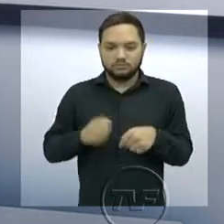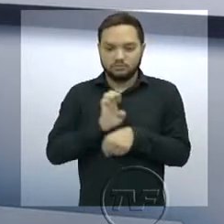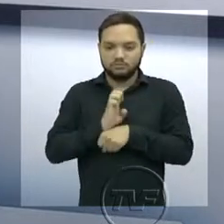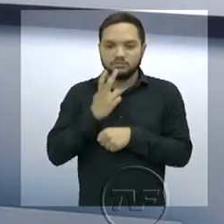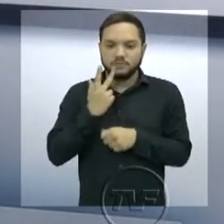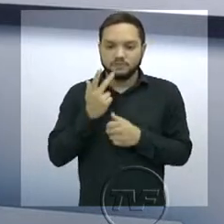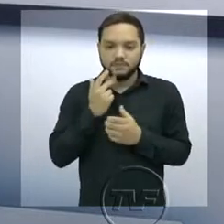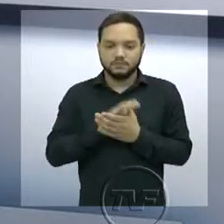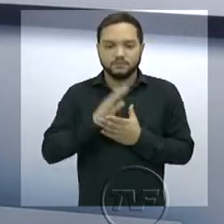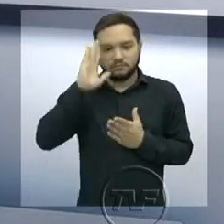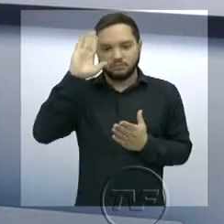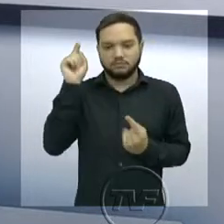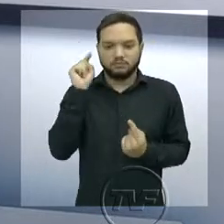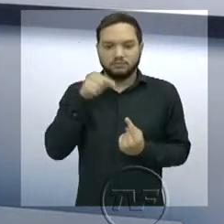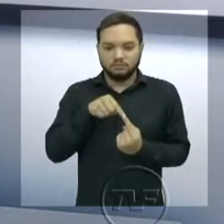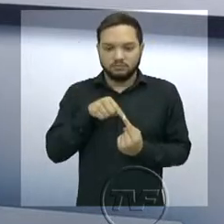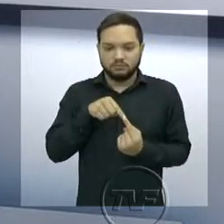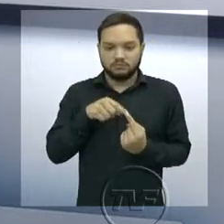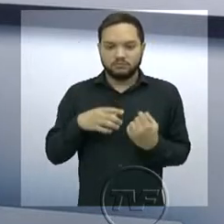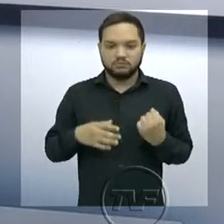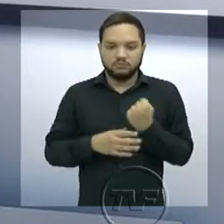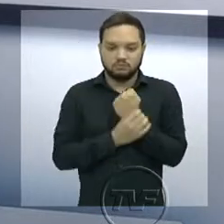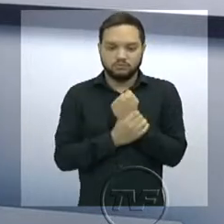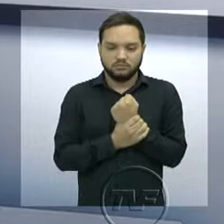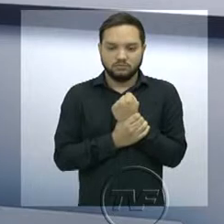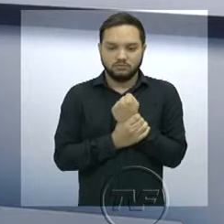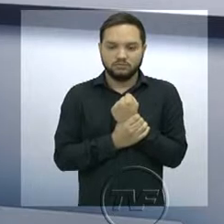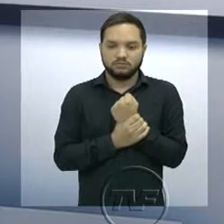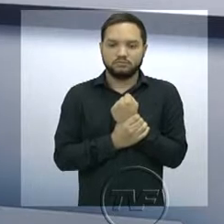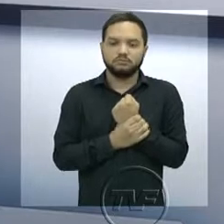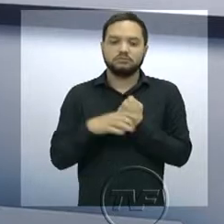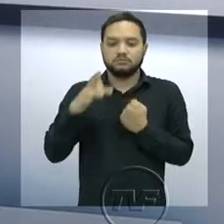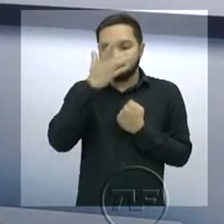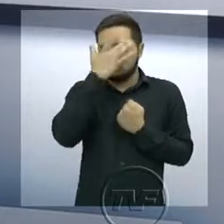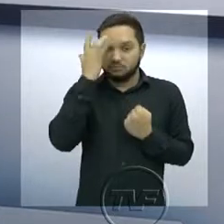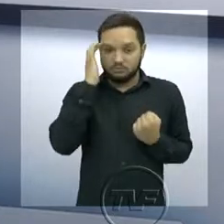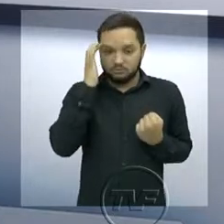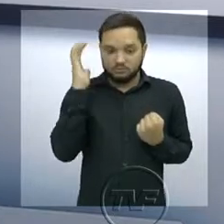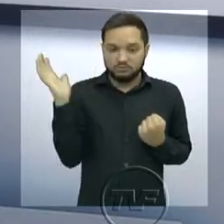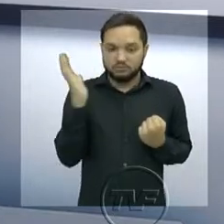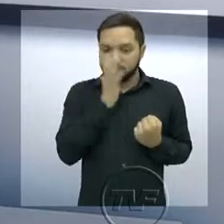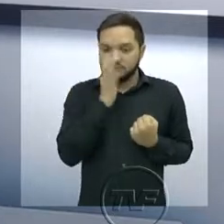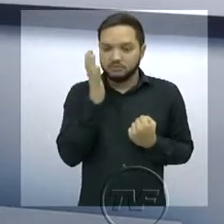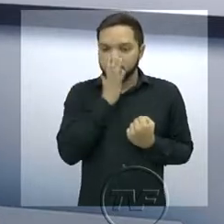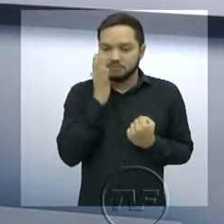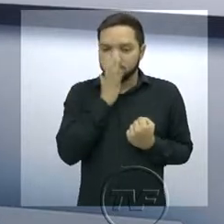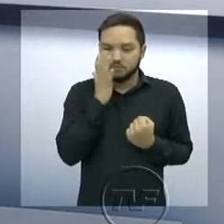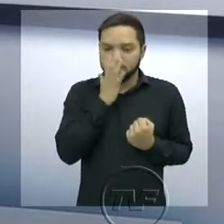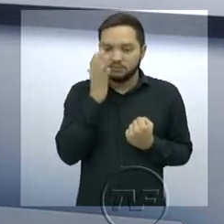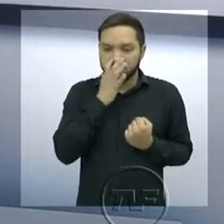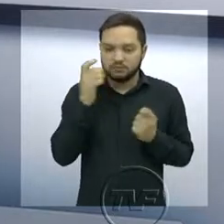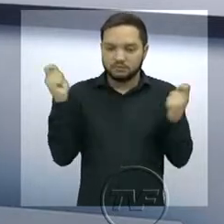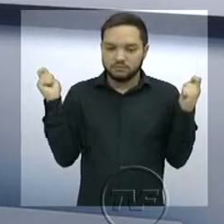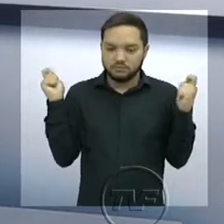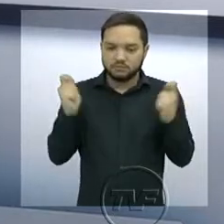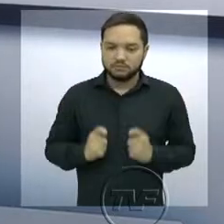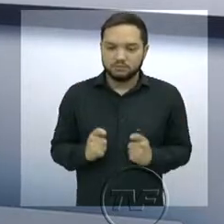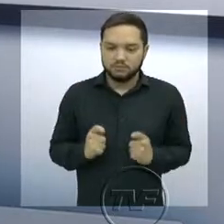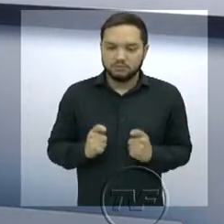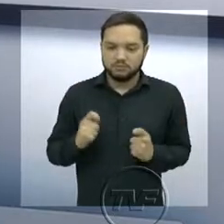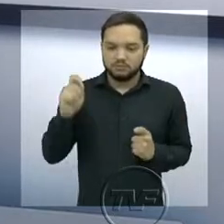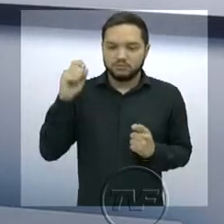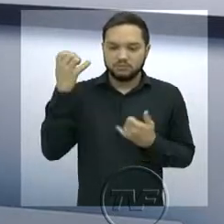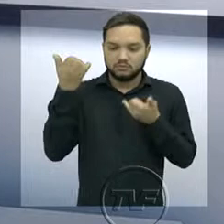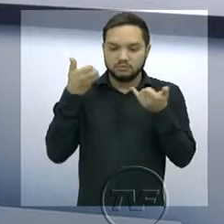principal objetivo, garantindo assim que nossos telespectadores e telespectadoras possam ter uma